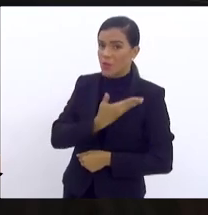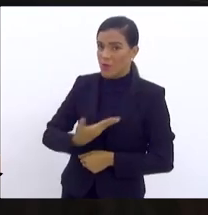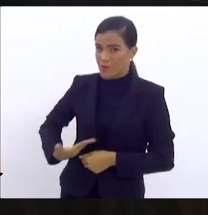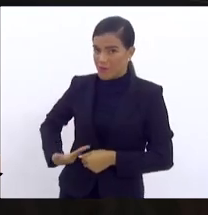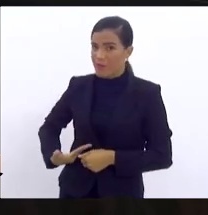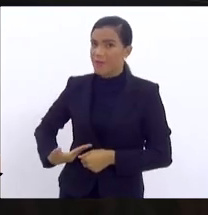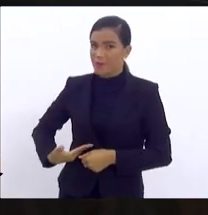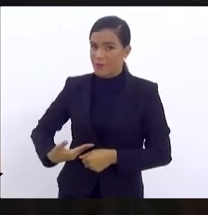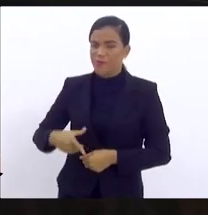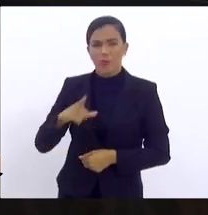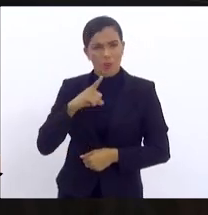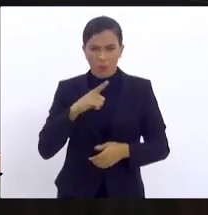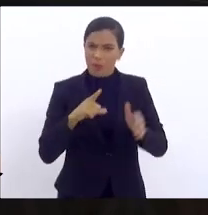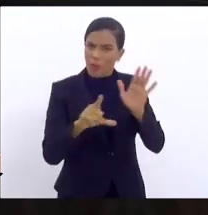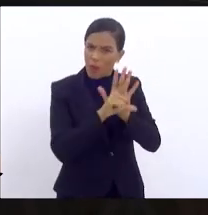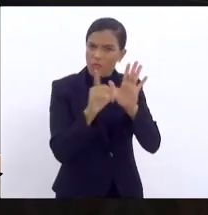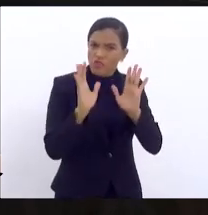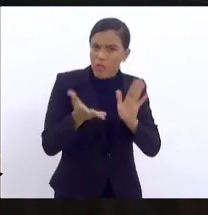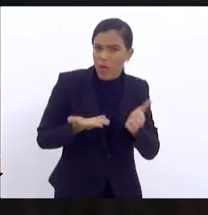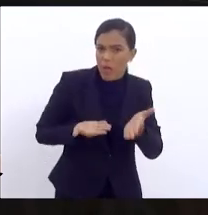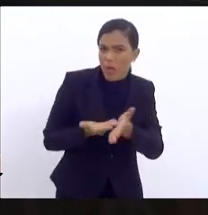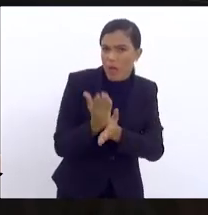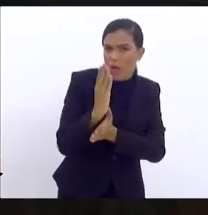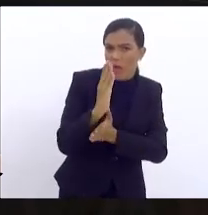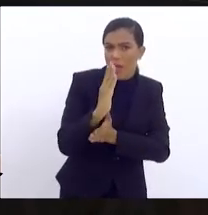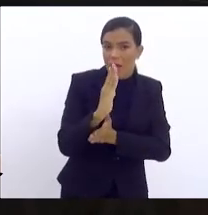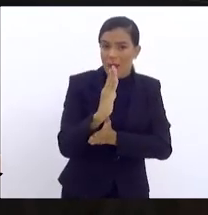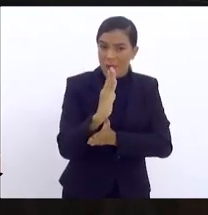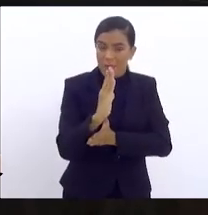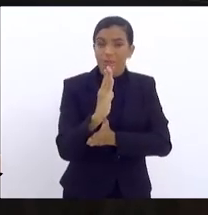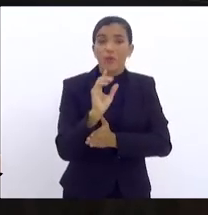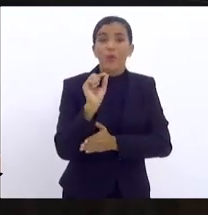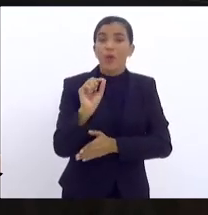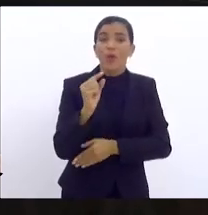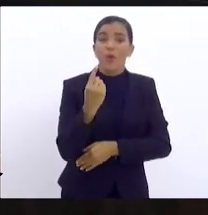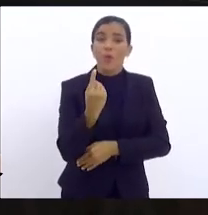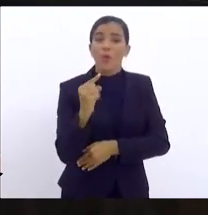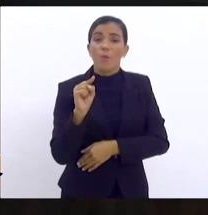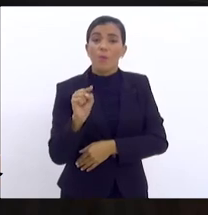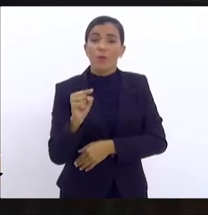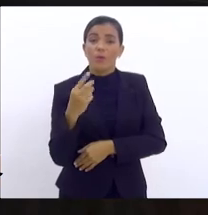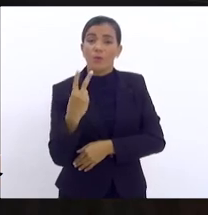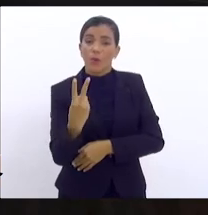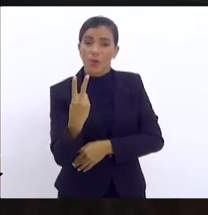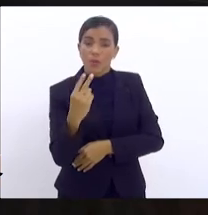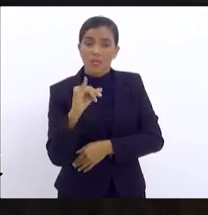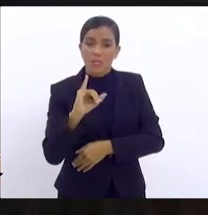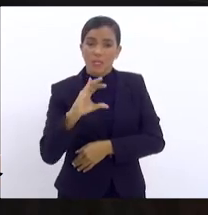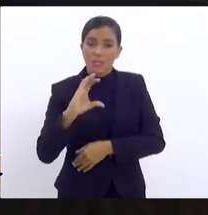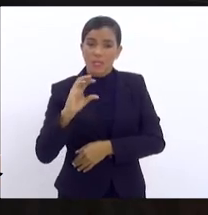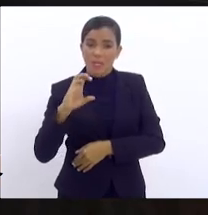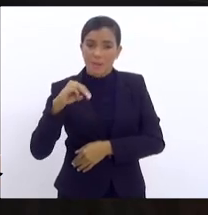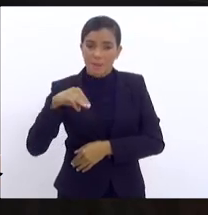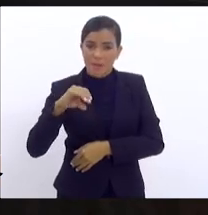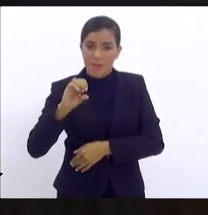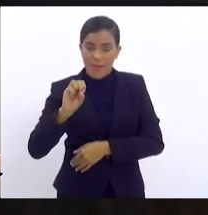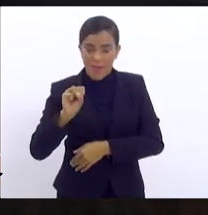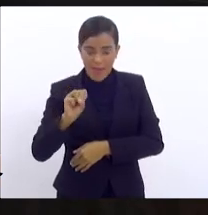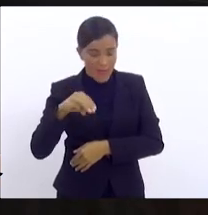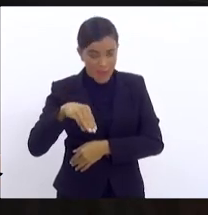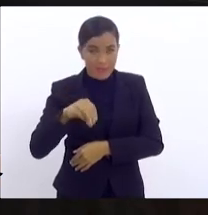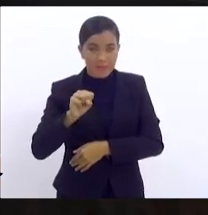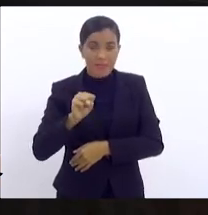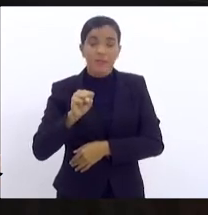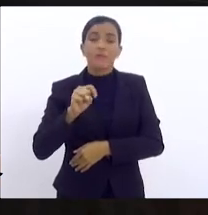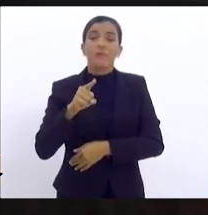uma lei aprovada aqui que não pode entrar por causa do regime de recuperação fiscal que um ponto dois do ICMS seria direcionado para segurança pública e aí